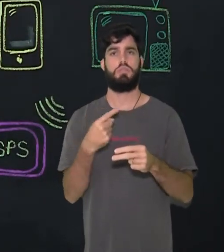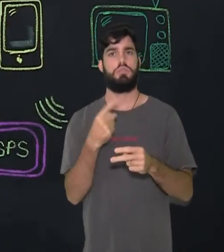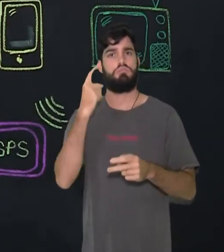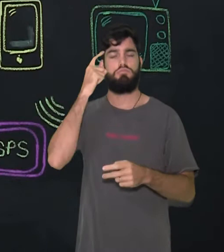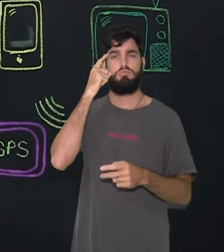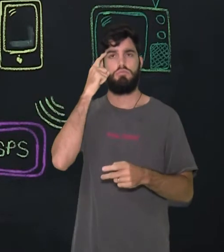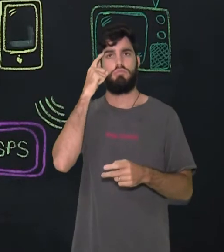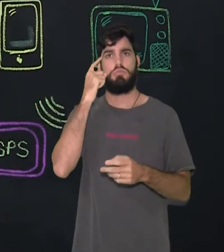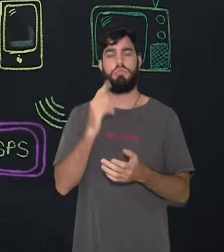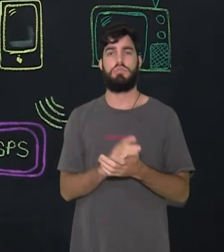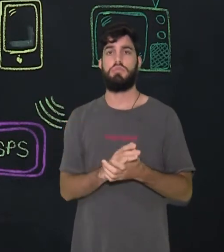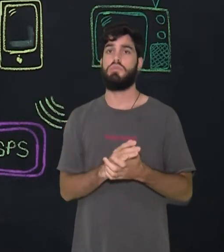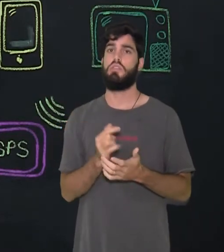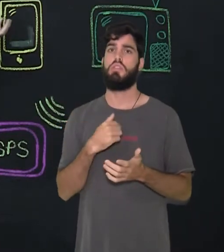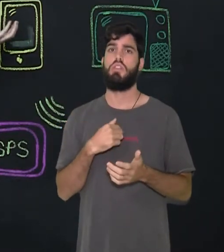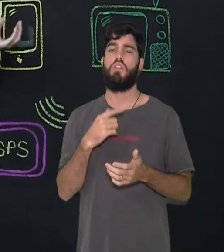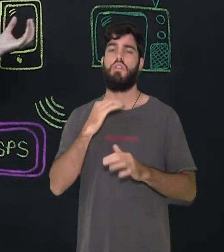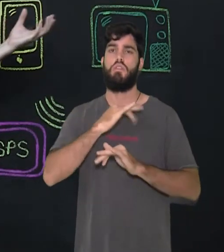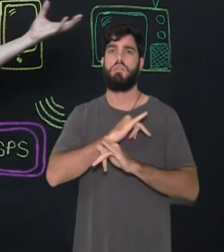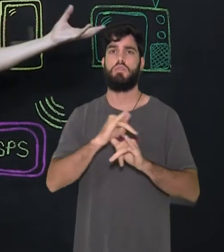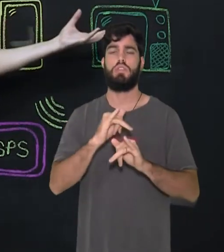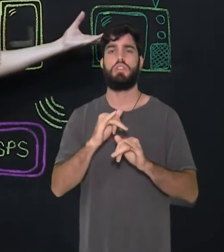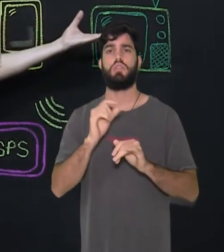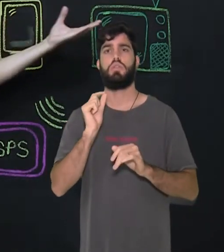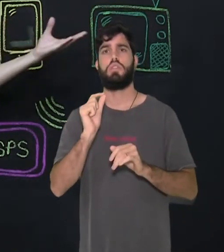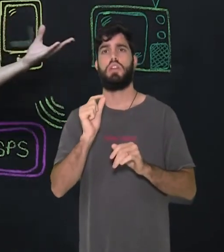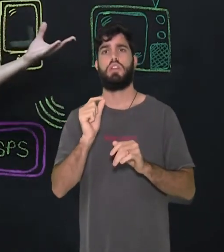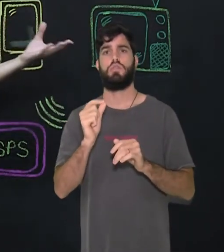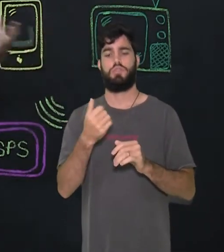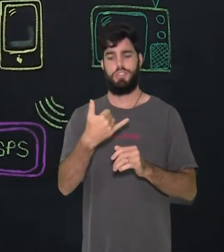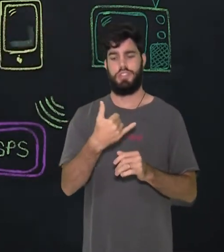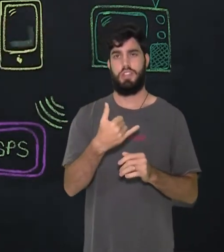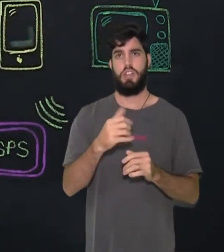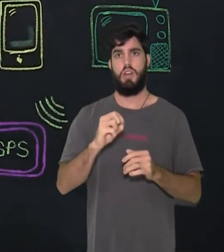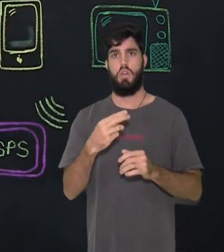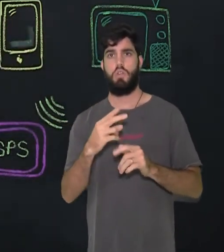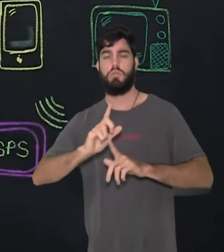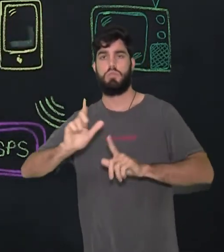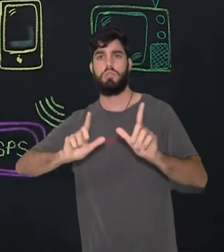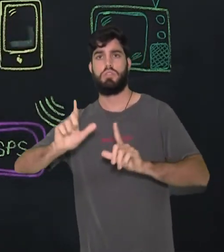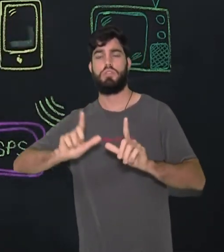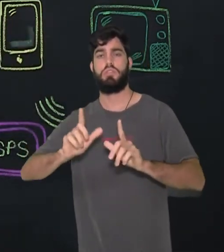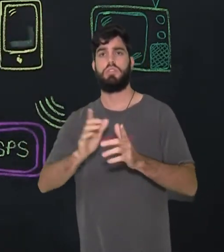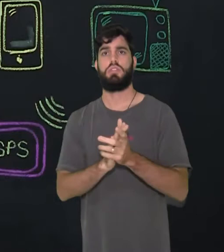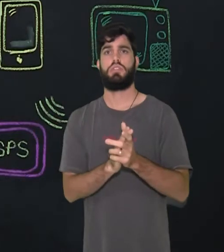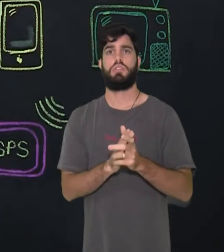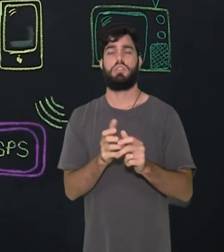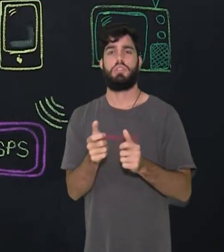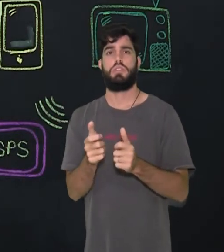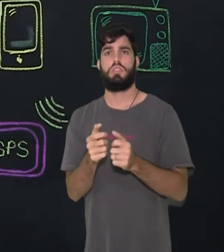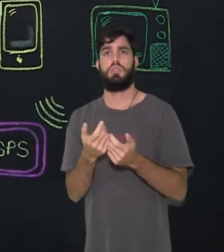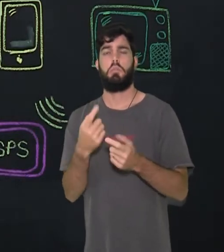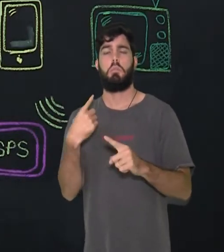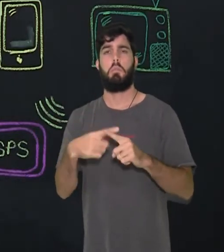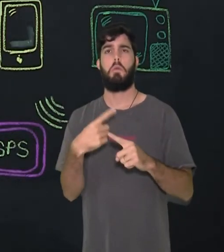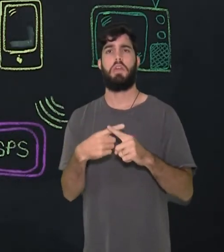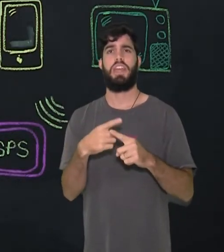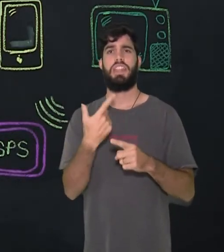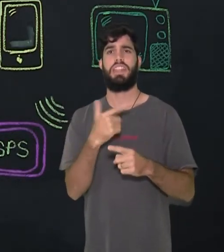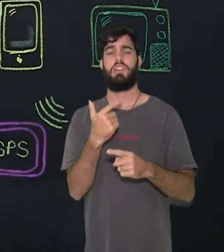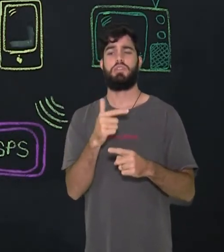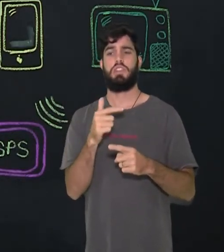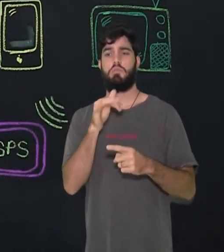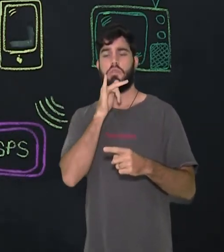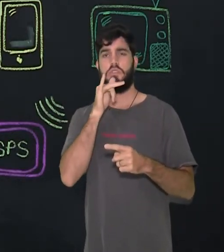isso. E aí eu falo para vocês, mas por que quando eu estou usando um celular e a televisão de casa, enfim, de algum lugar tá ligada, por que não tem essa